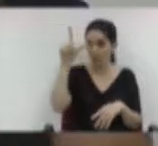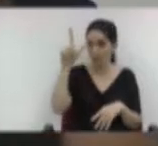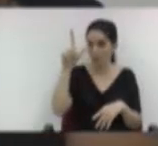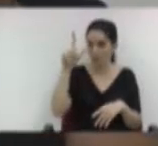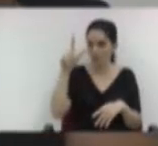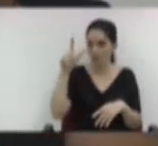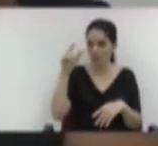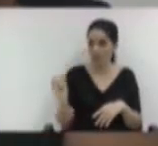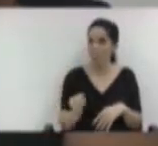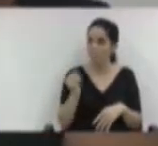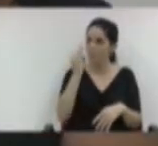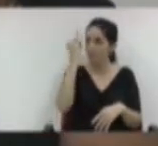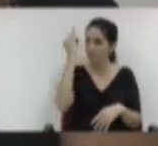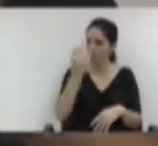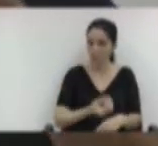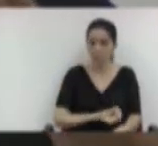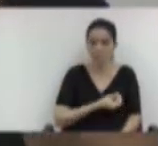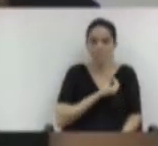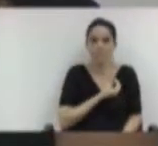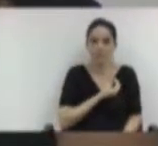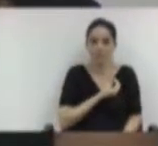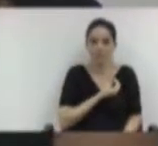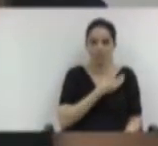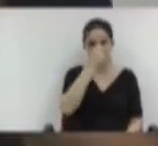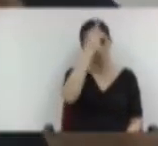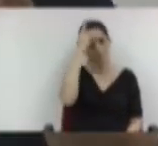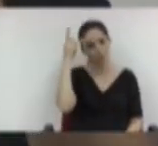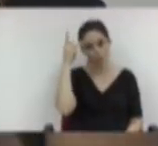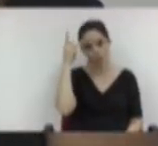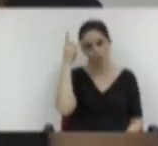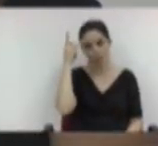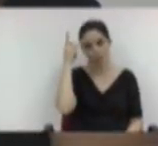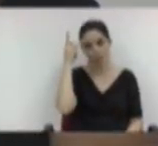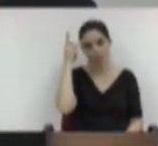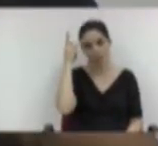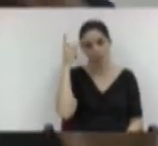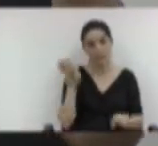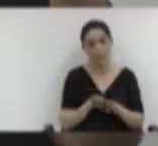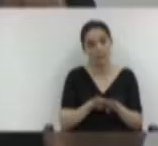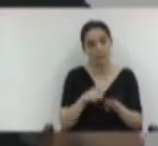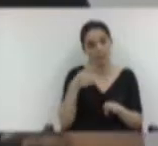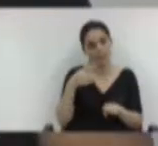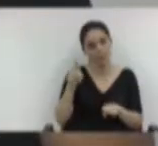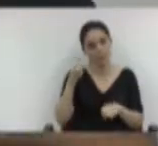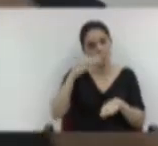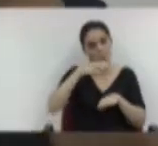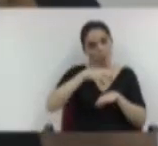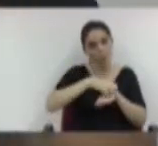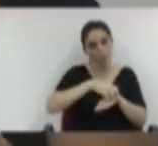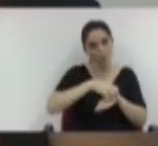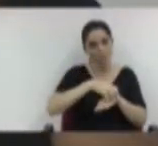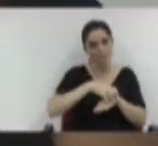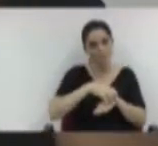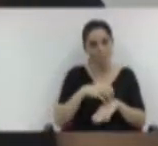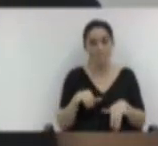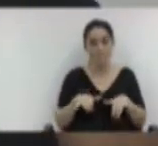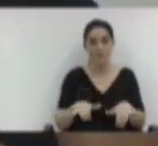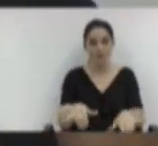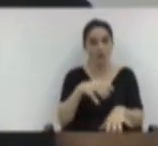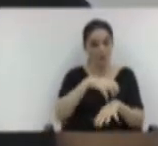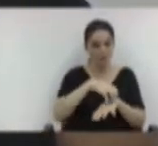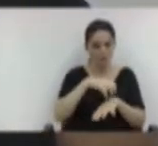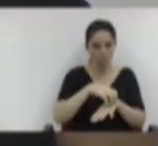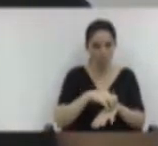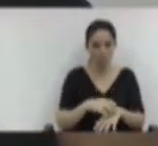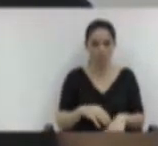pessoas que habitam naquele espaço e que utilizam o mercado municipal como emprego, como a